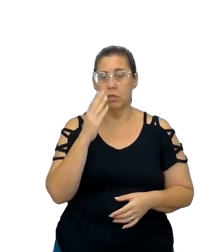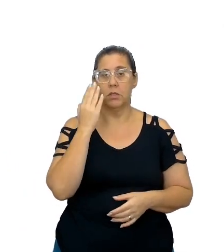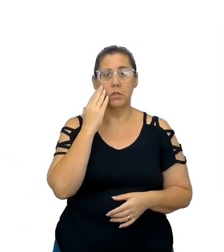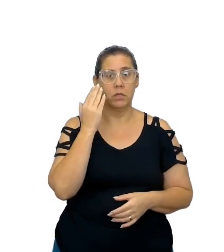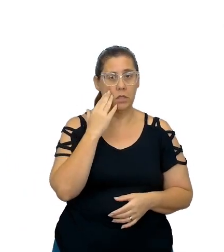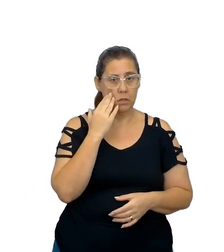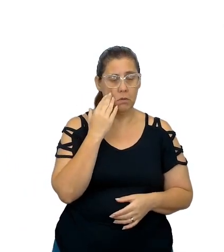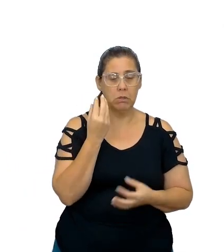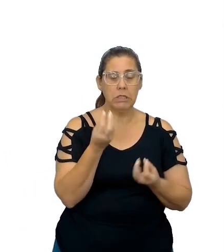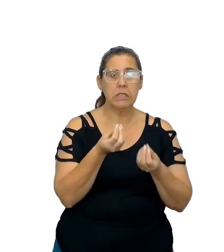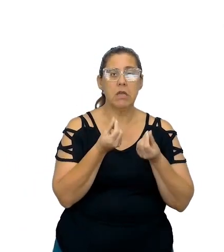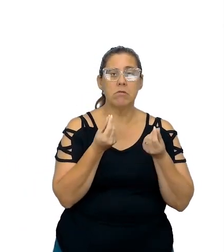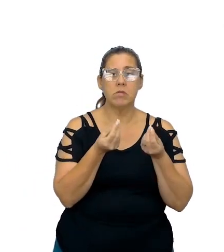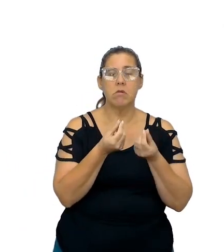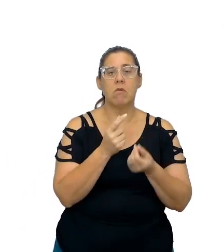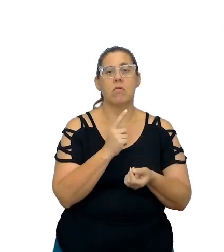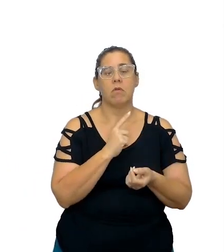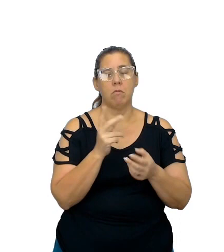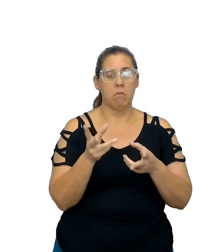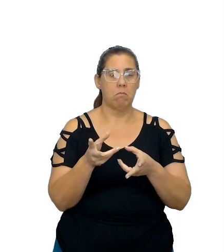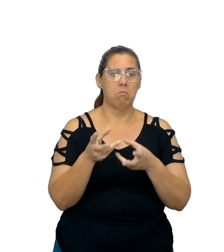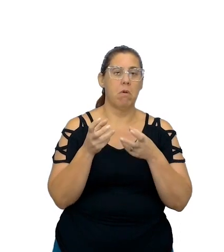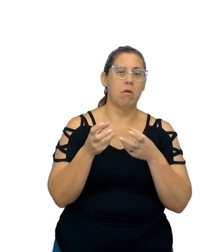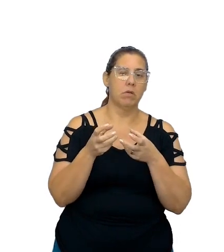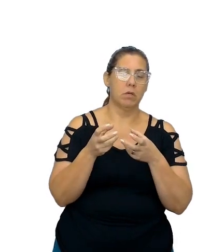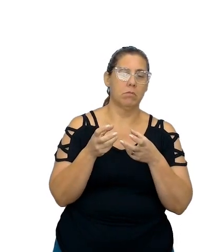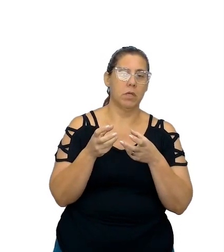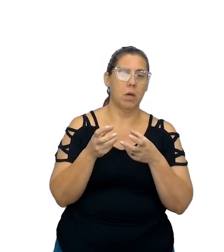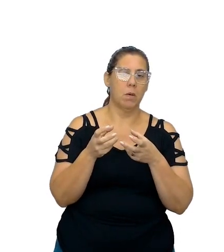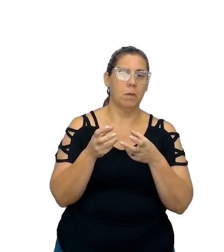literário sensível, ele tem um olhar